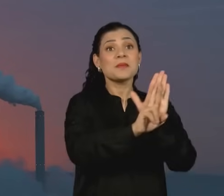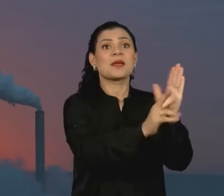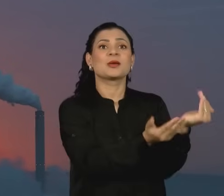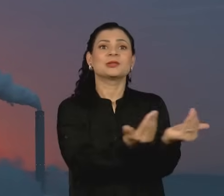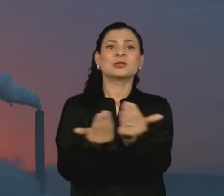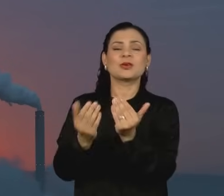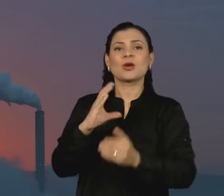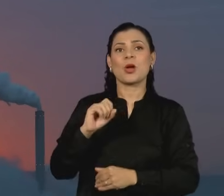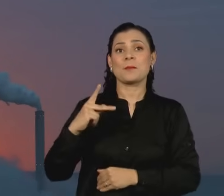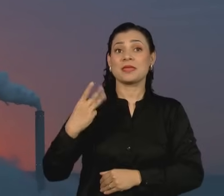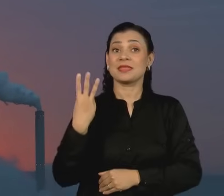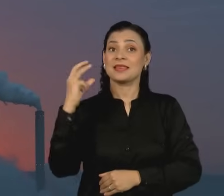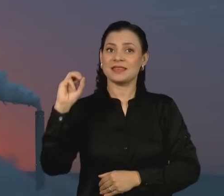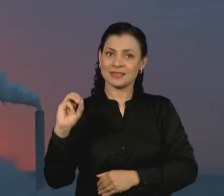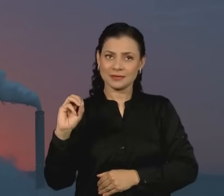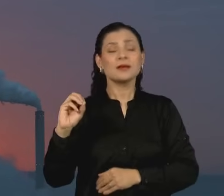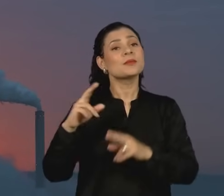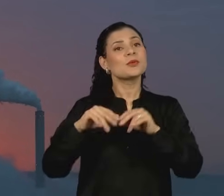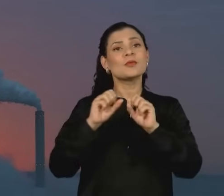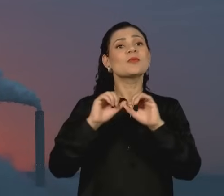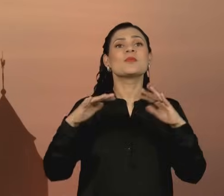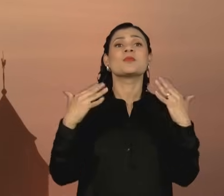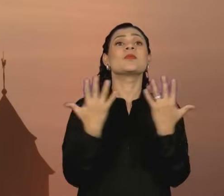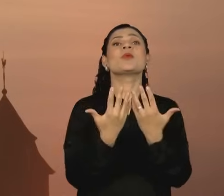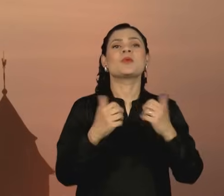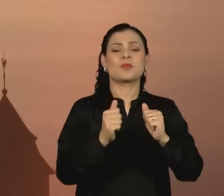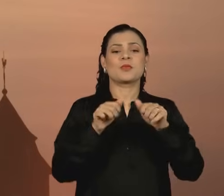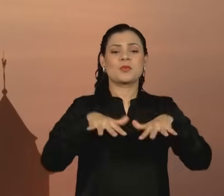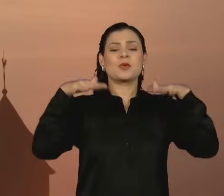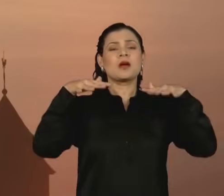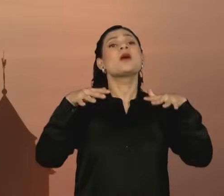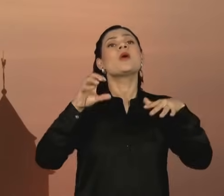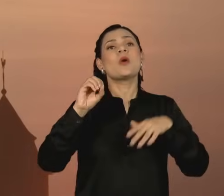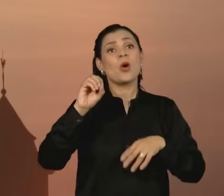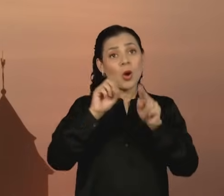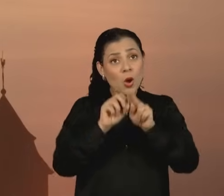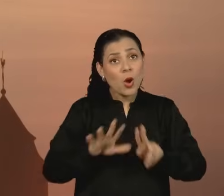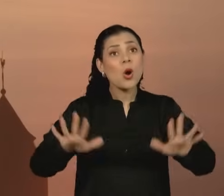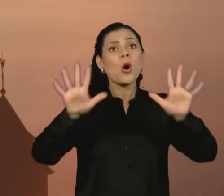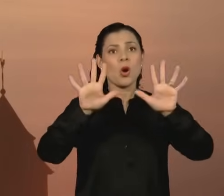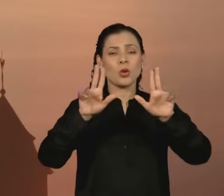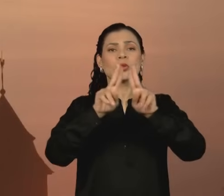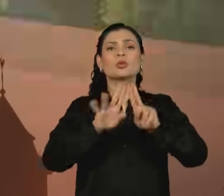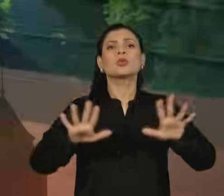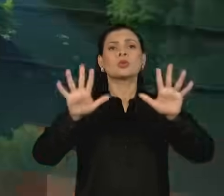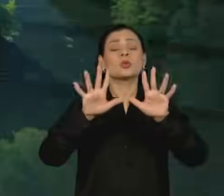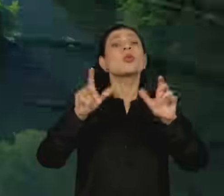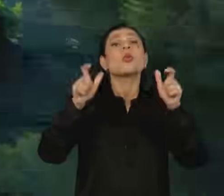juventude na COP30, a conferência da ONU sobre o clima que acontece em novembro no Pará.